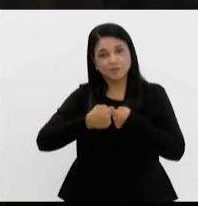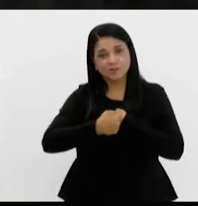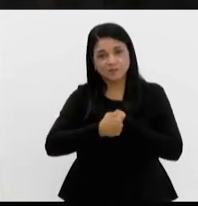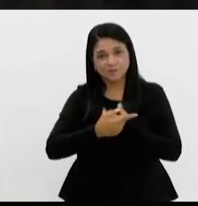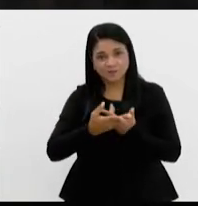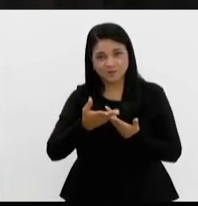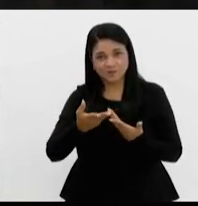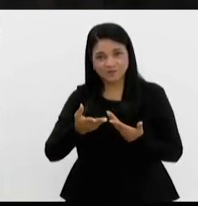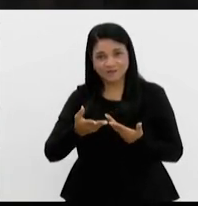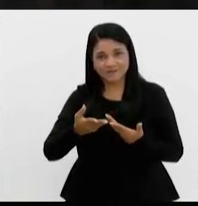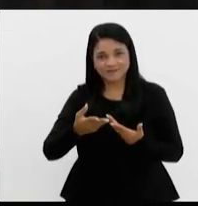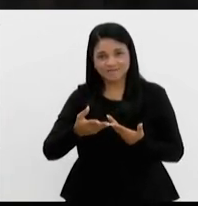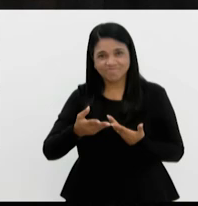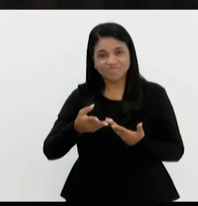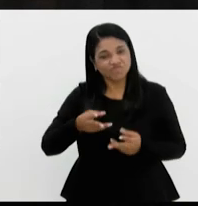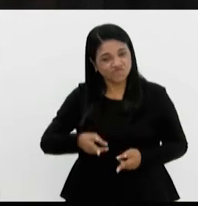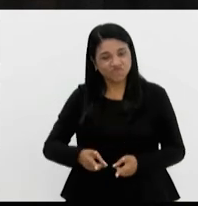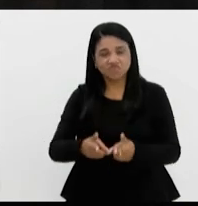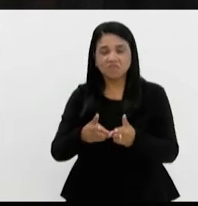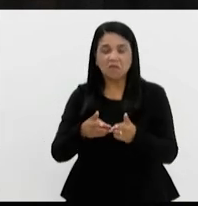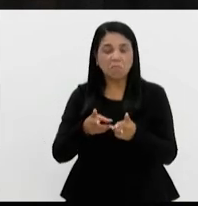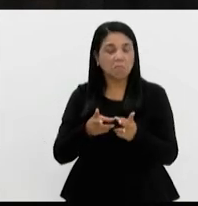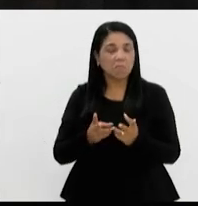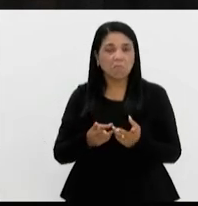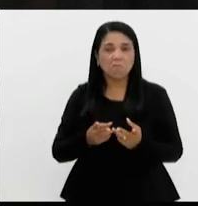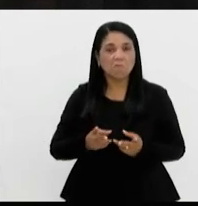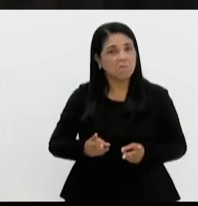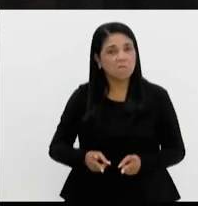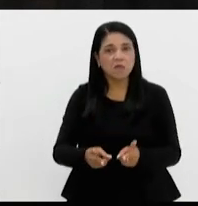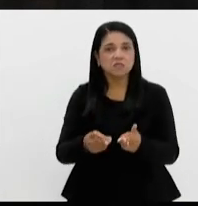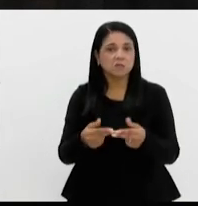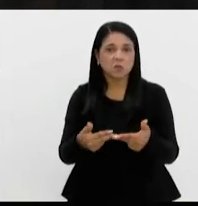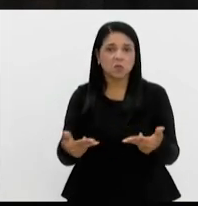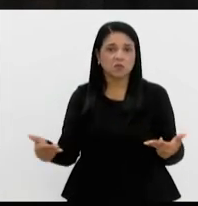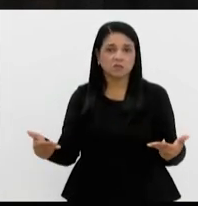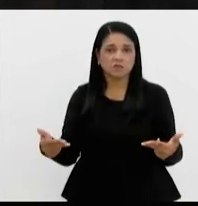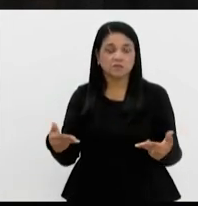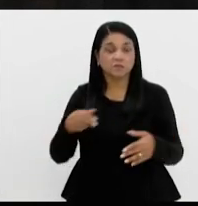a mesma cantilena. A União,